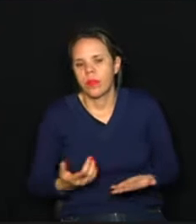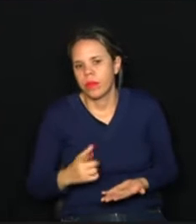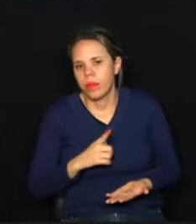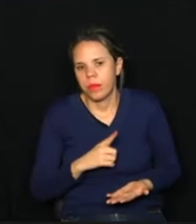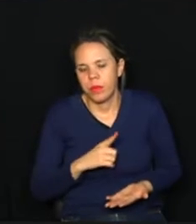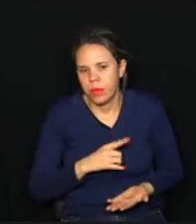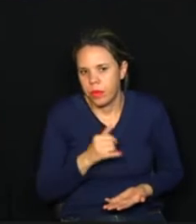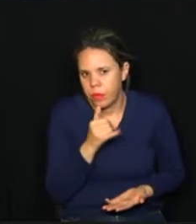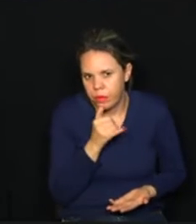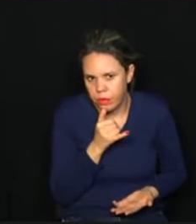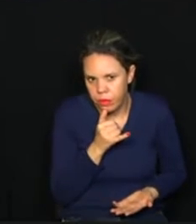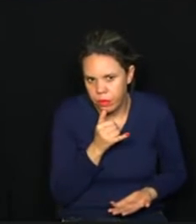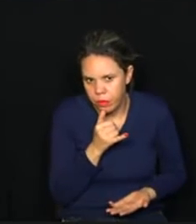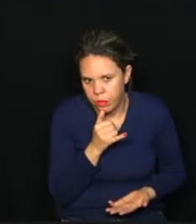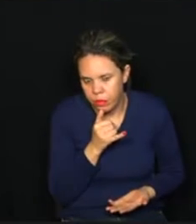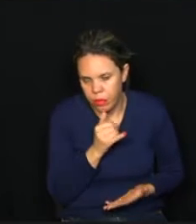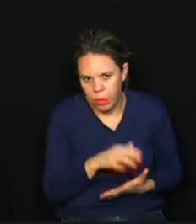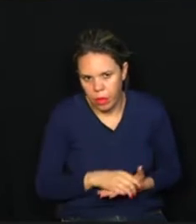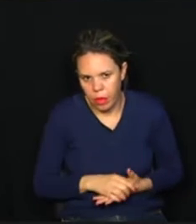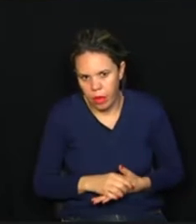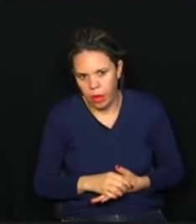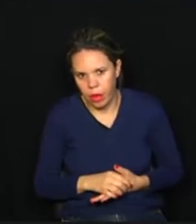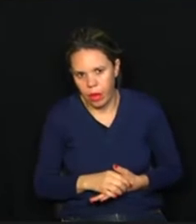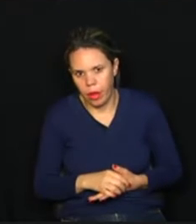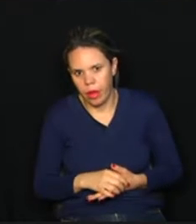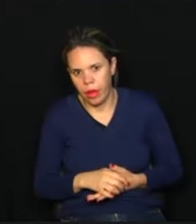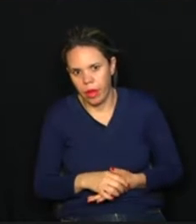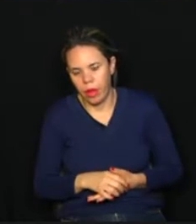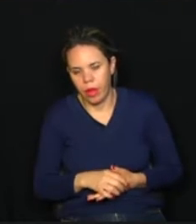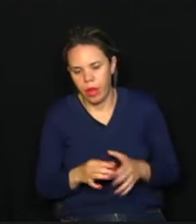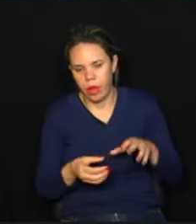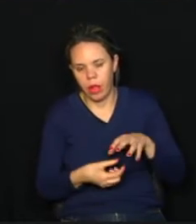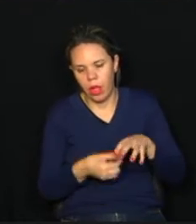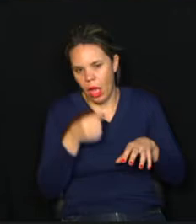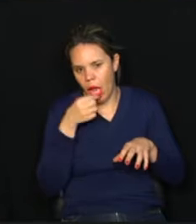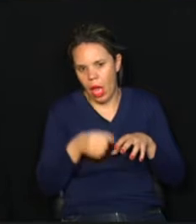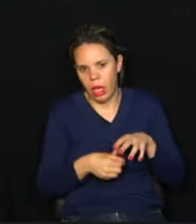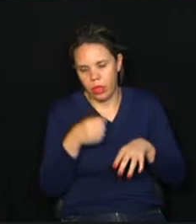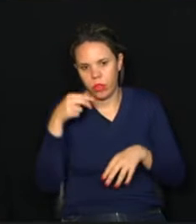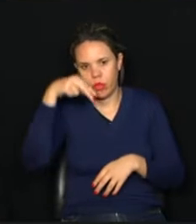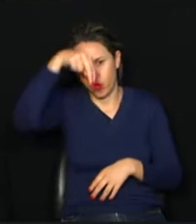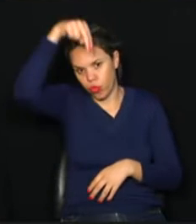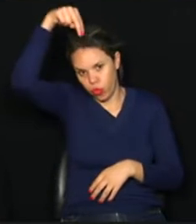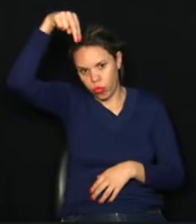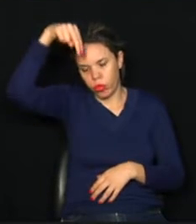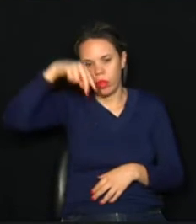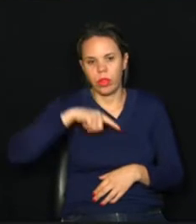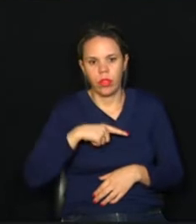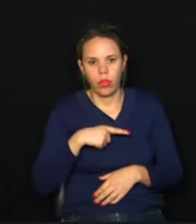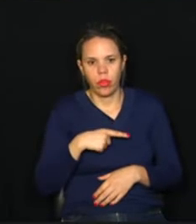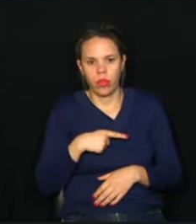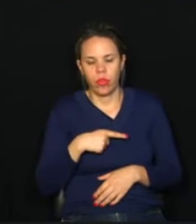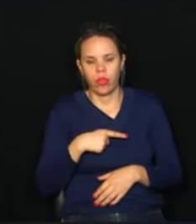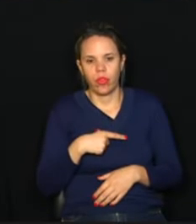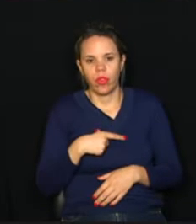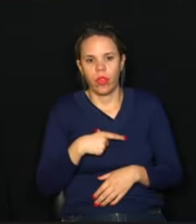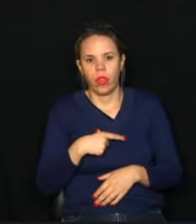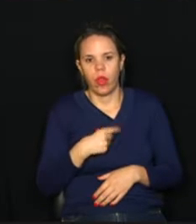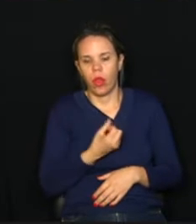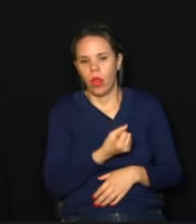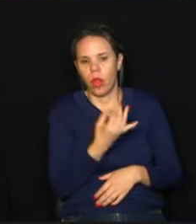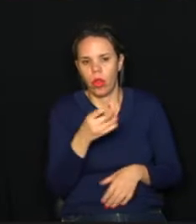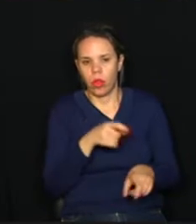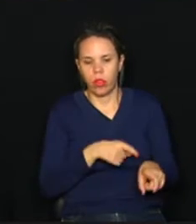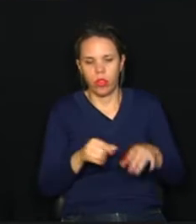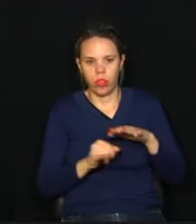exemplo, os porta-enxertos de uva de todo o Nordeste se baseiam em 2 porta-enxertos criados no Instituto